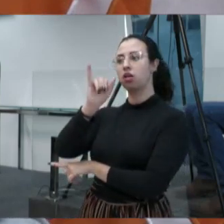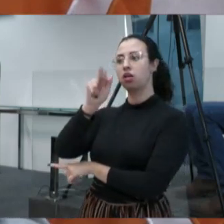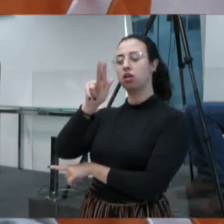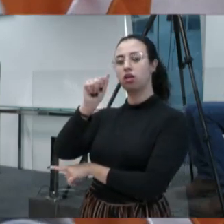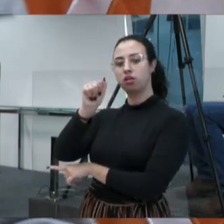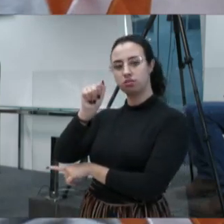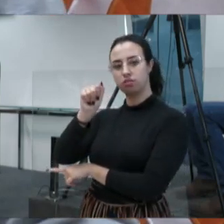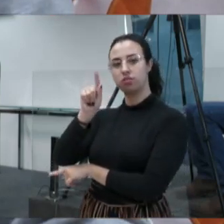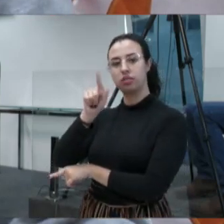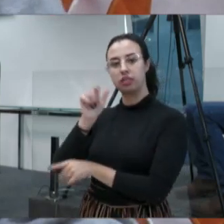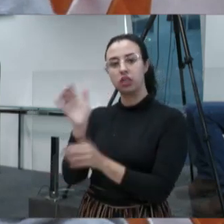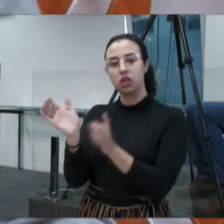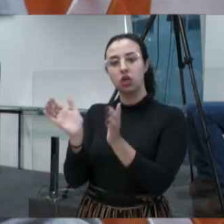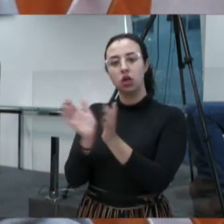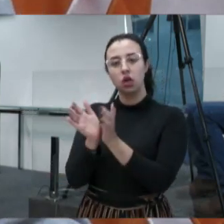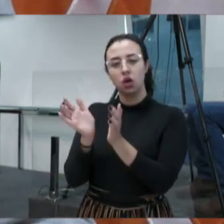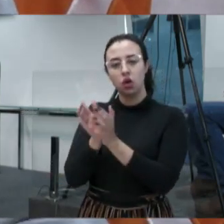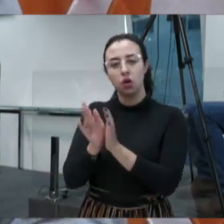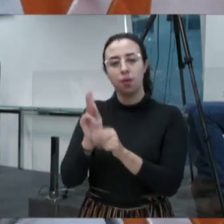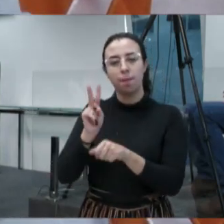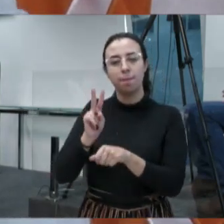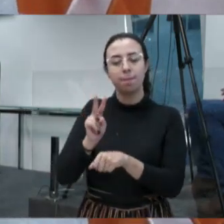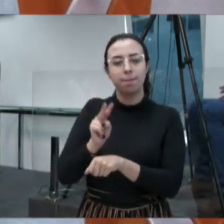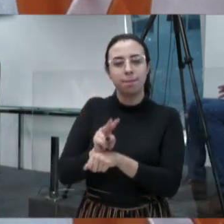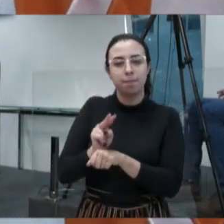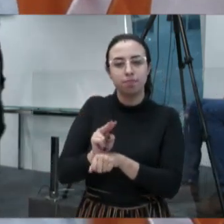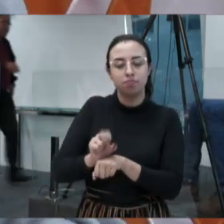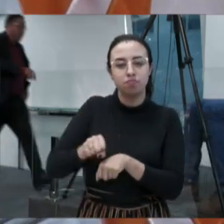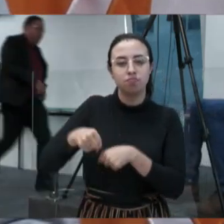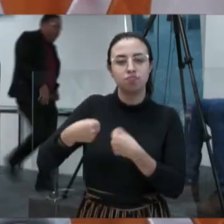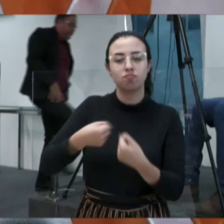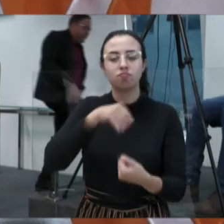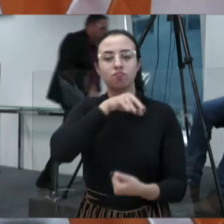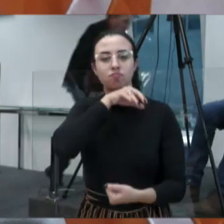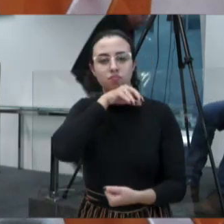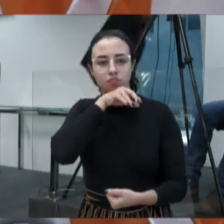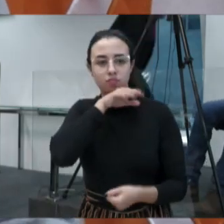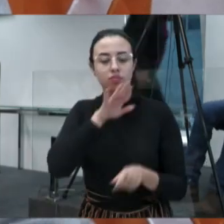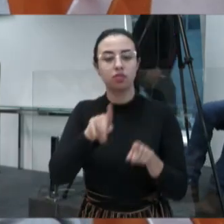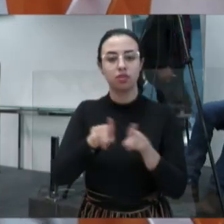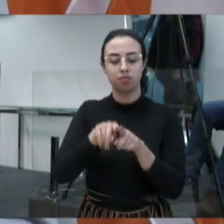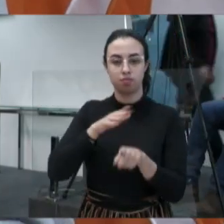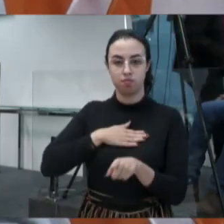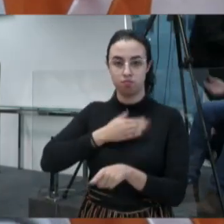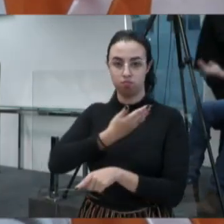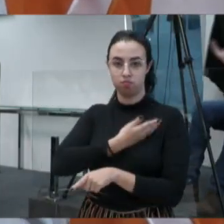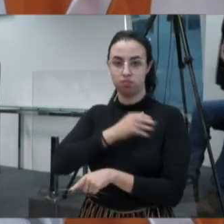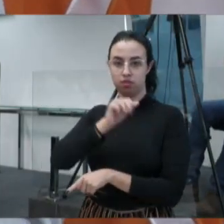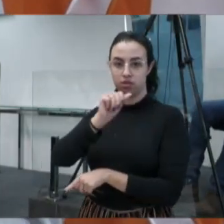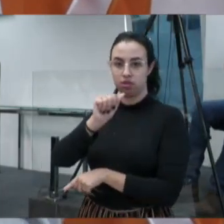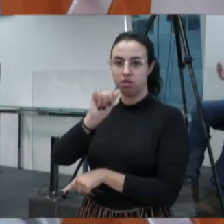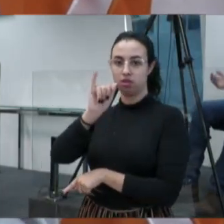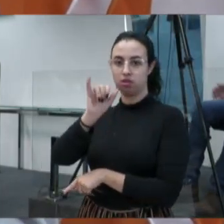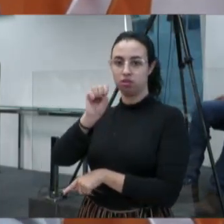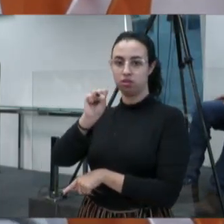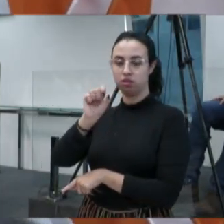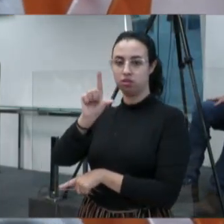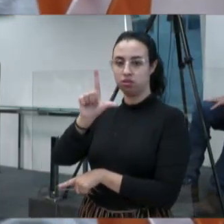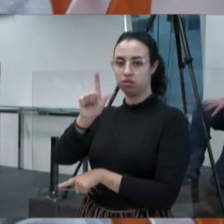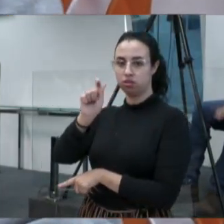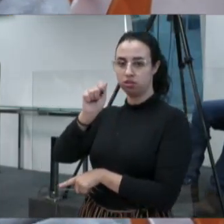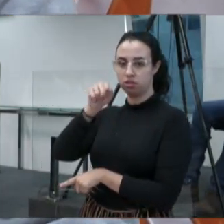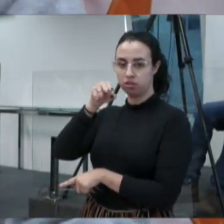da causa animal. E também quero mandar um abraço aqui pro meu amigo Aislan, que está nos acompanhando aí. Grande parceiro, trabalhamos 22 anos